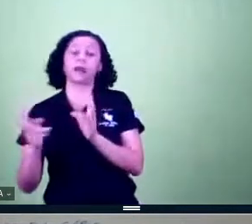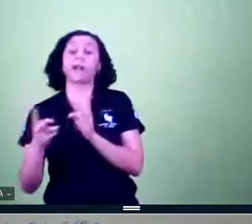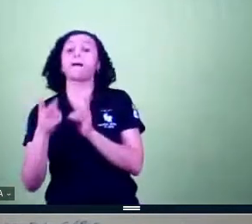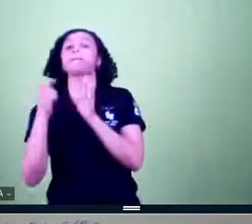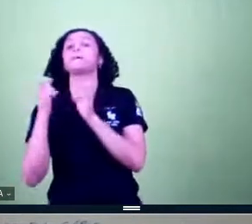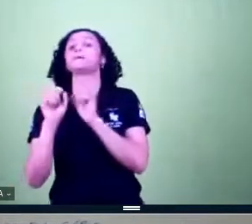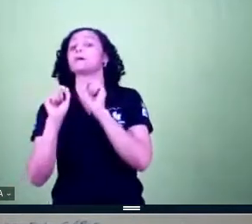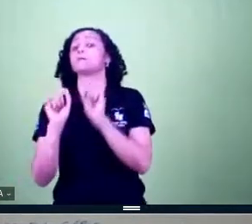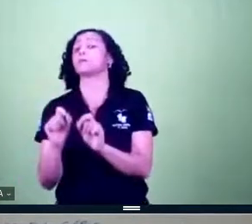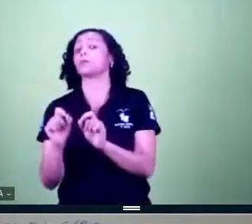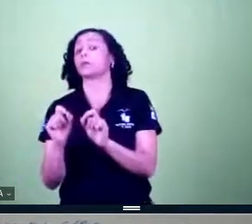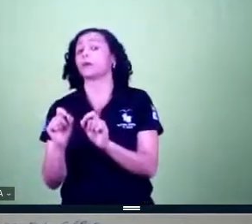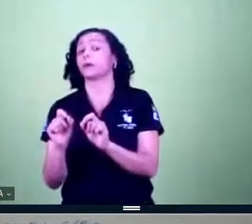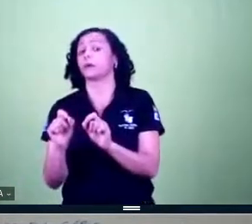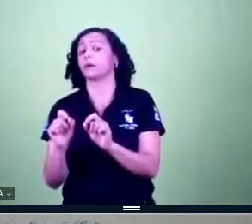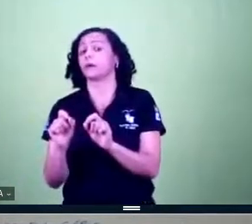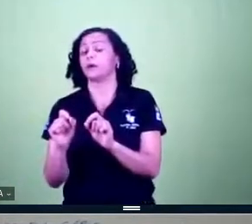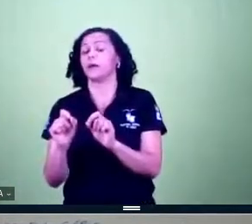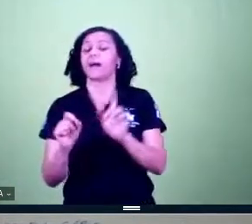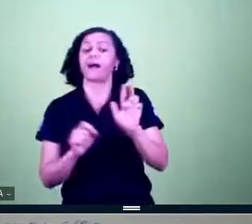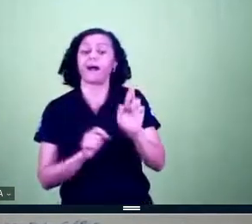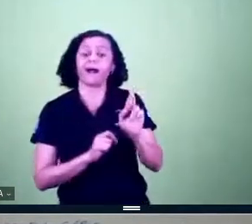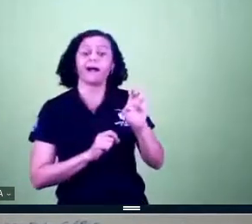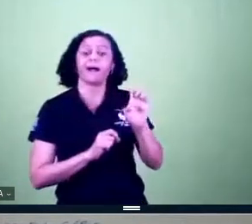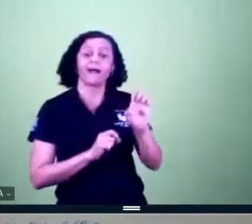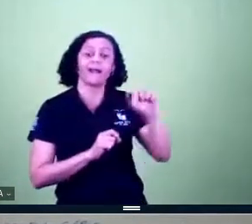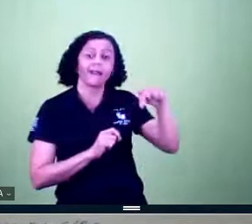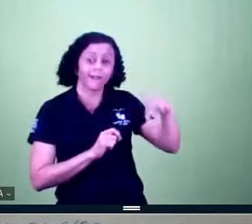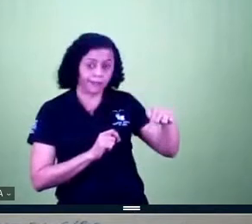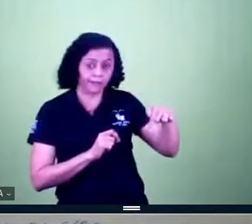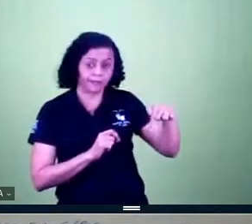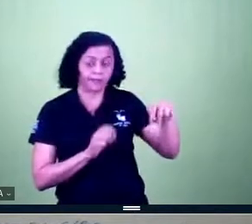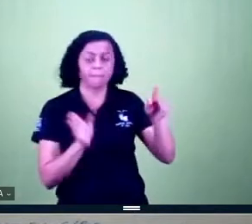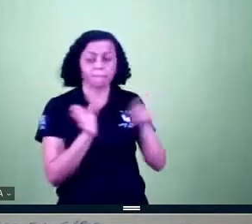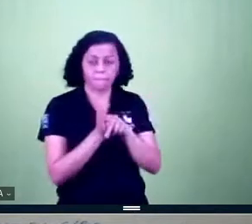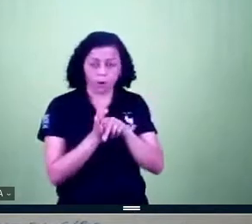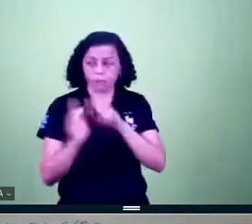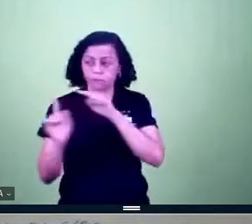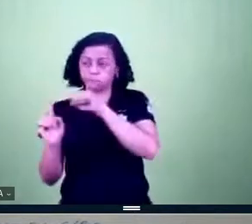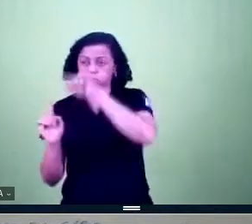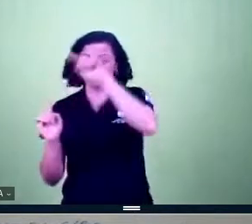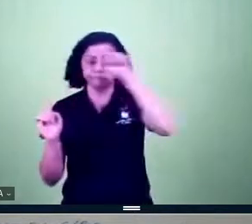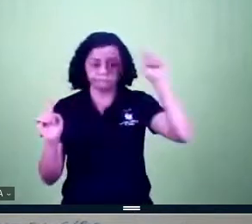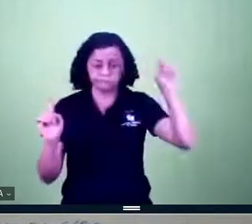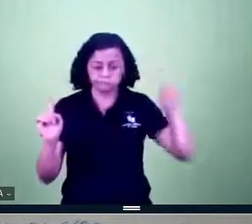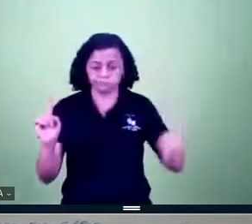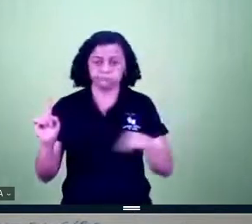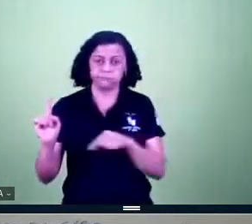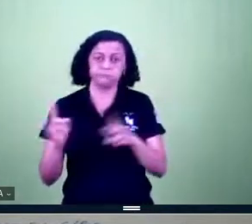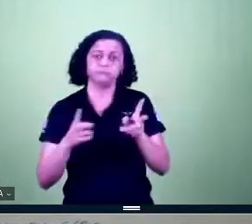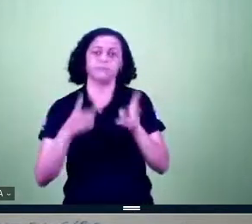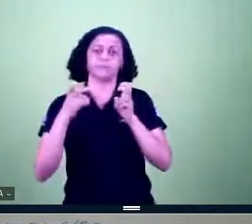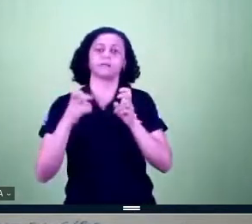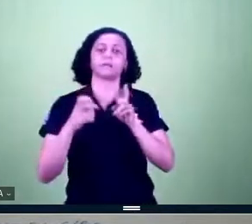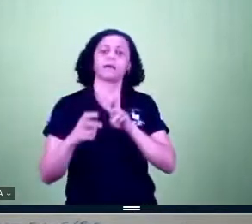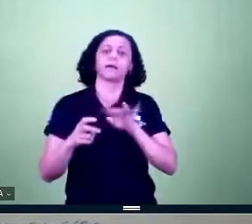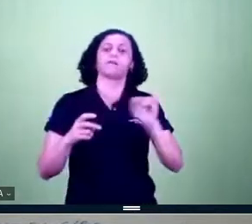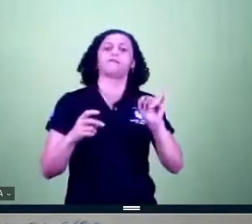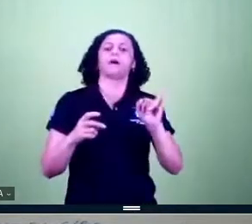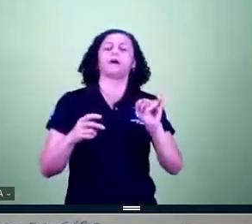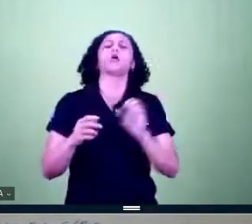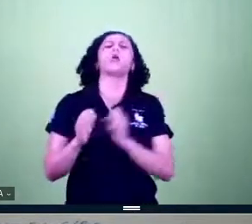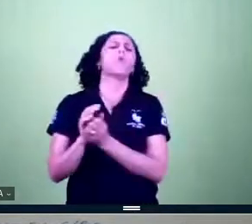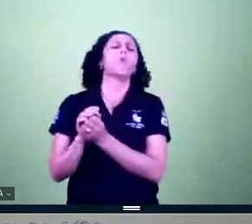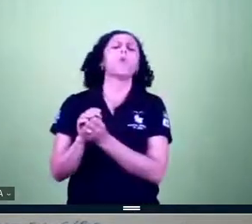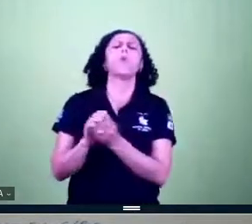a resistência equivalente do meu circuito. Ela consegue perceber qual que é o tanto